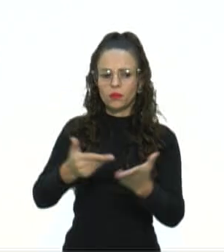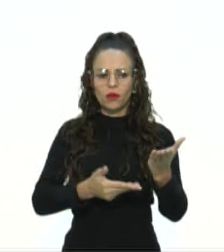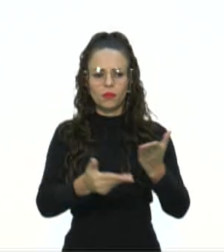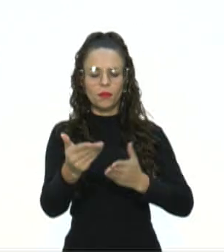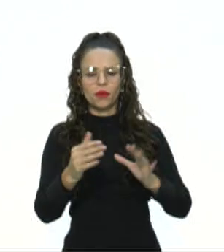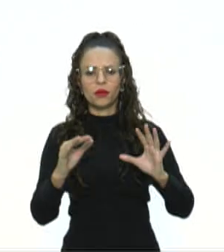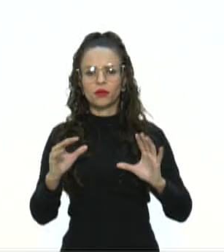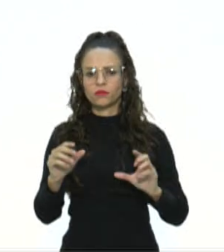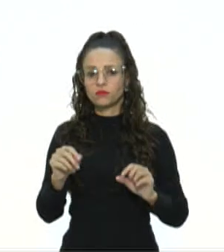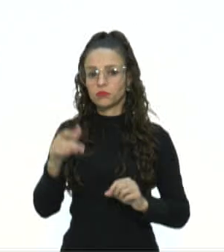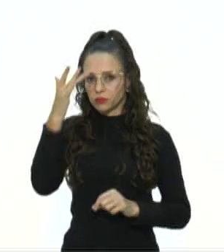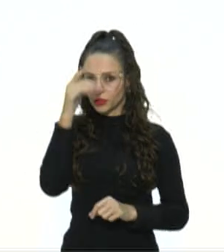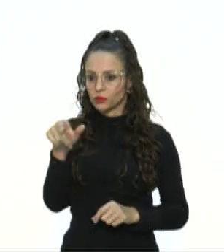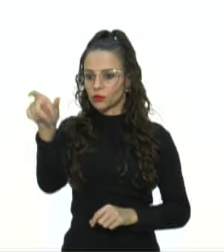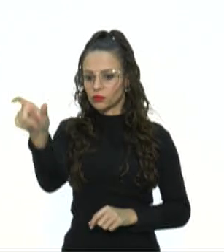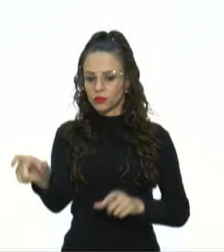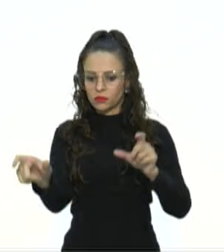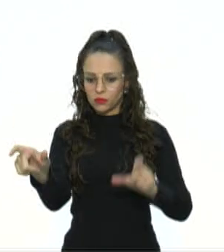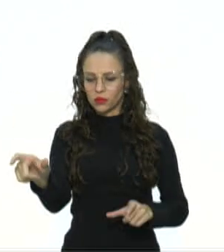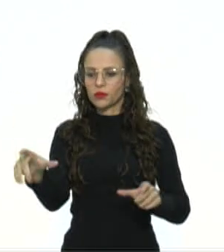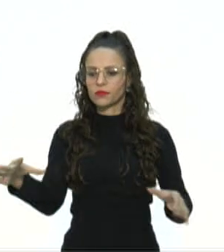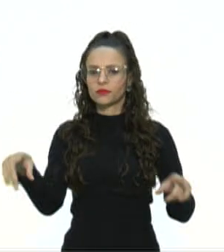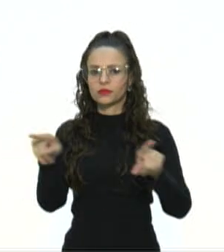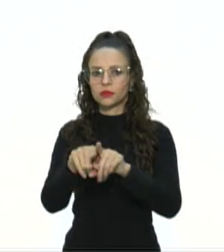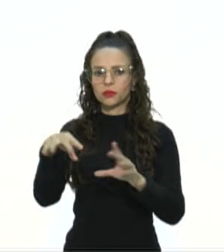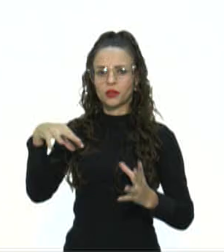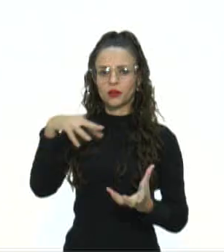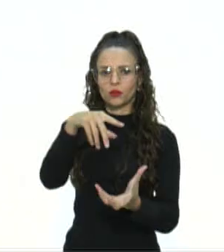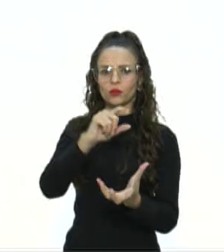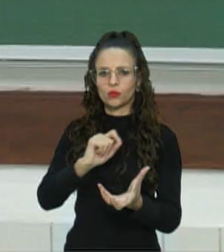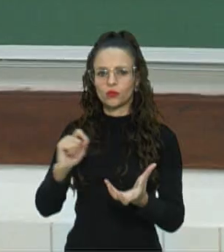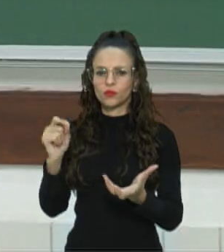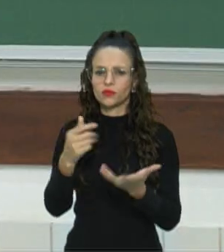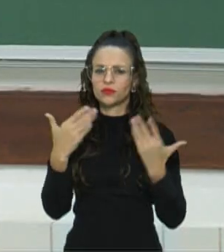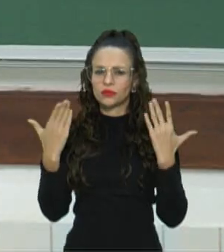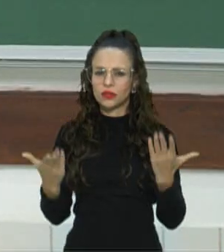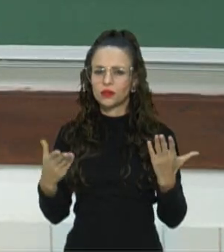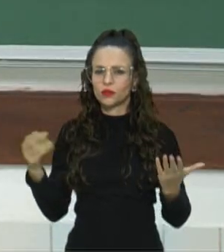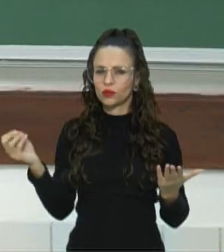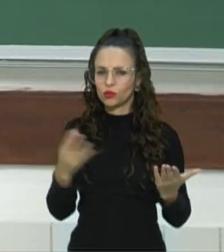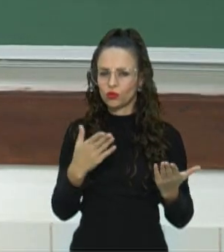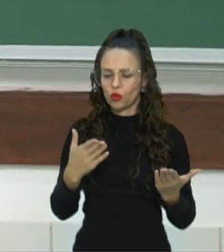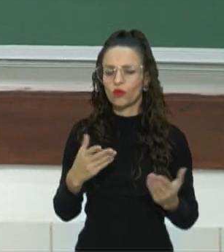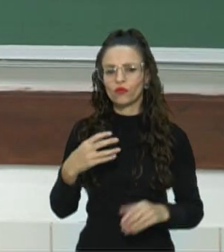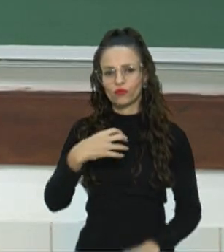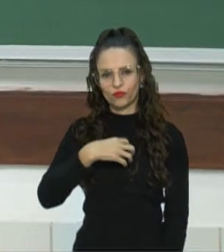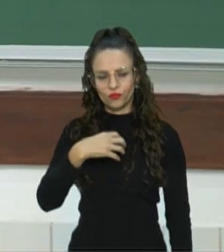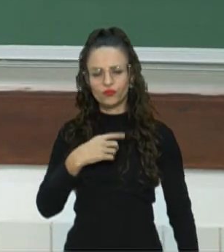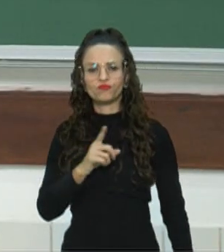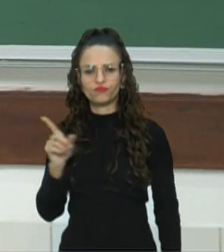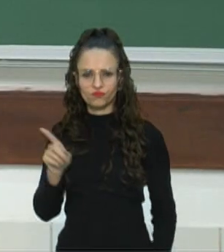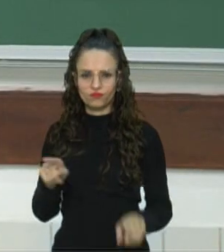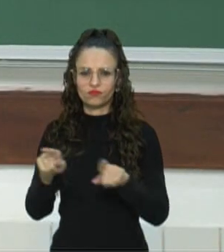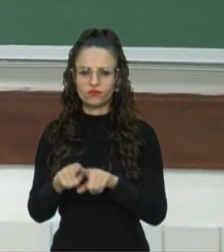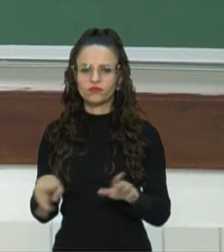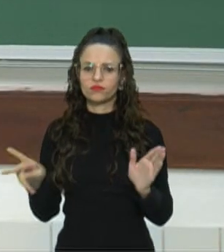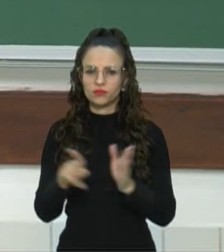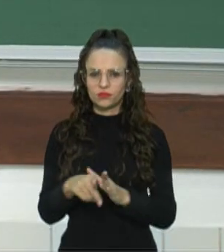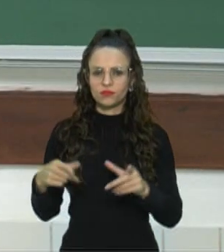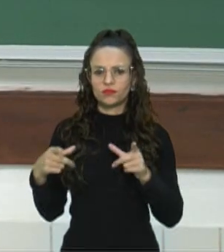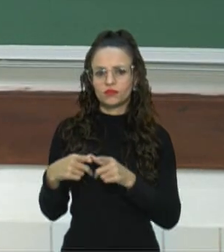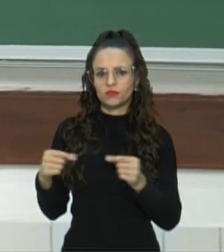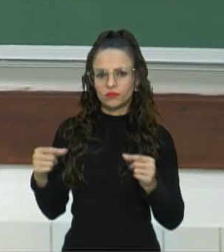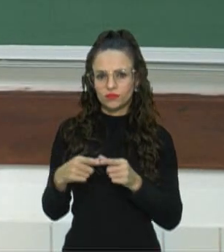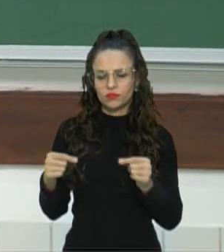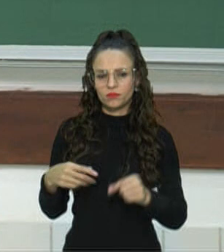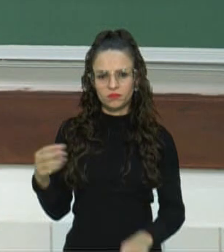entre estes e o universo que o rodeia. Então tem uma nova modalidade também de origem japonesa, né? Então essa é um